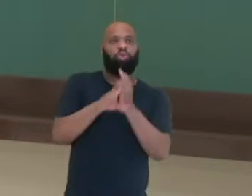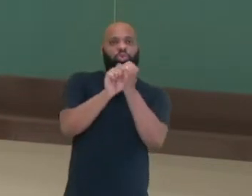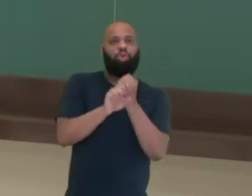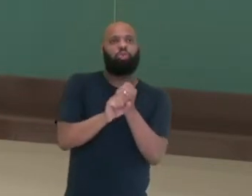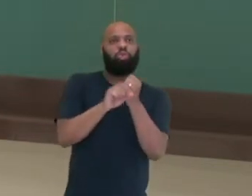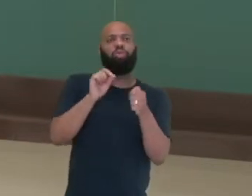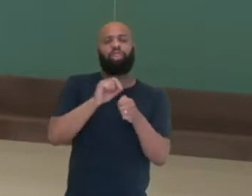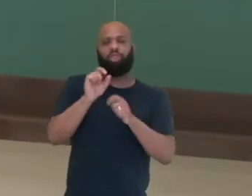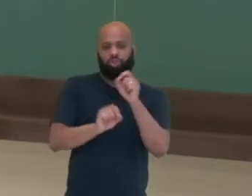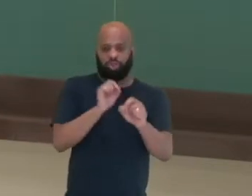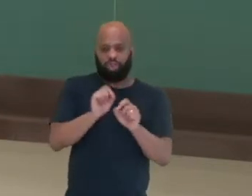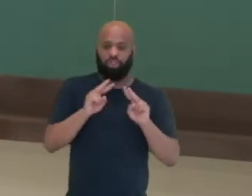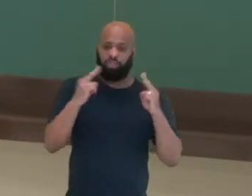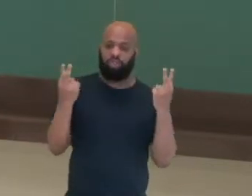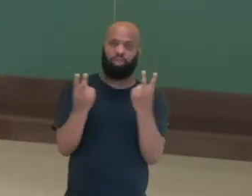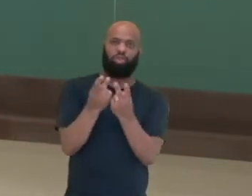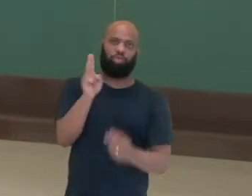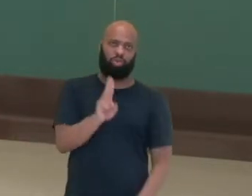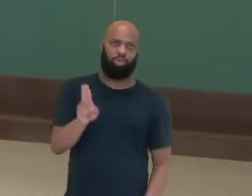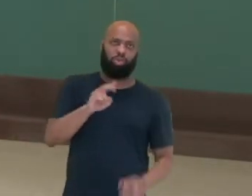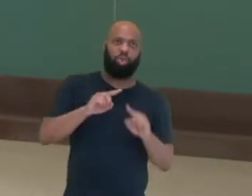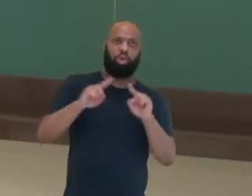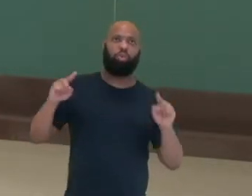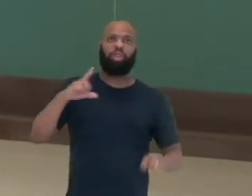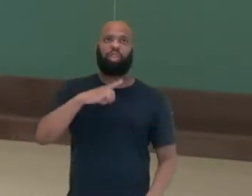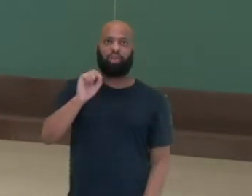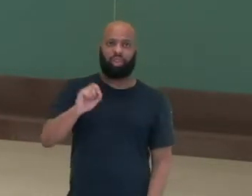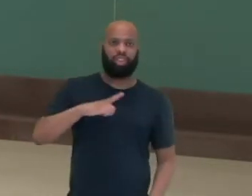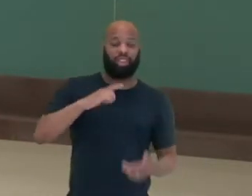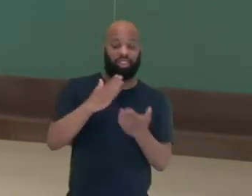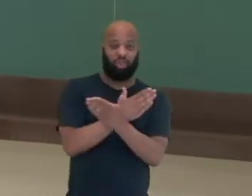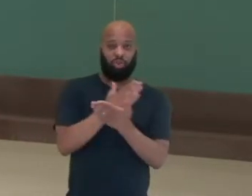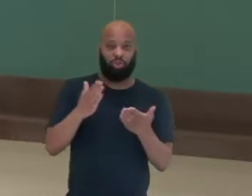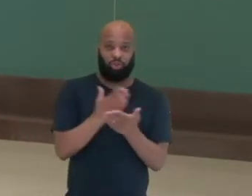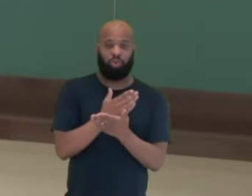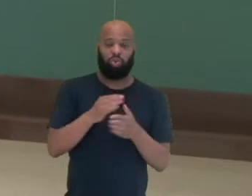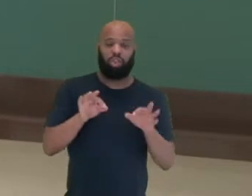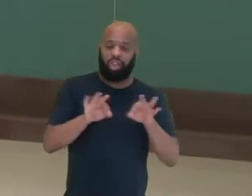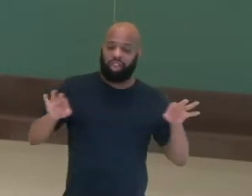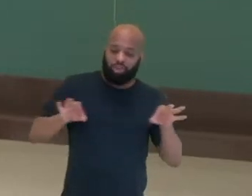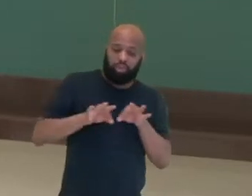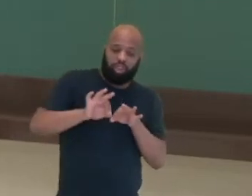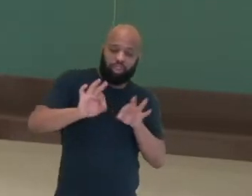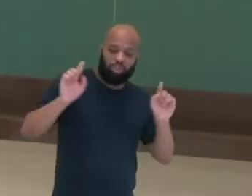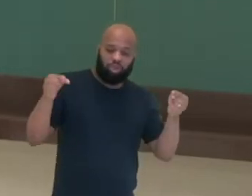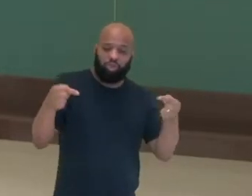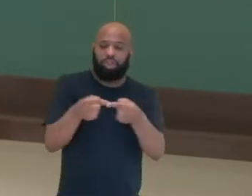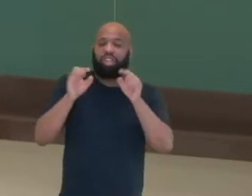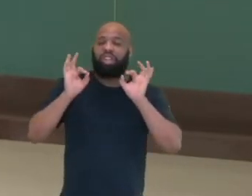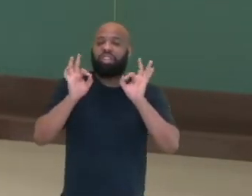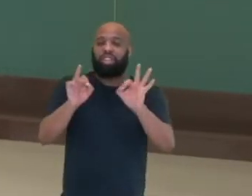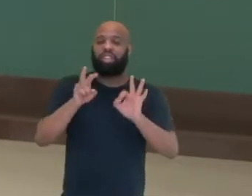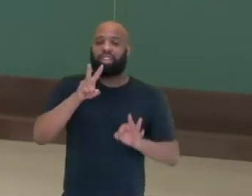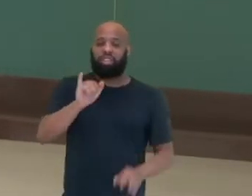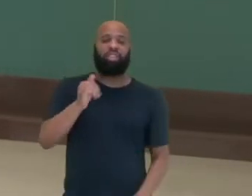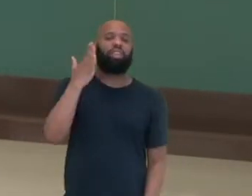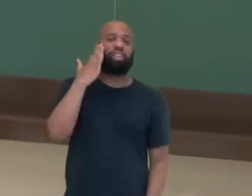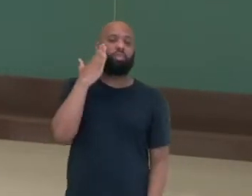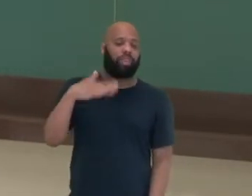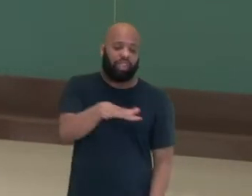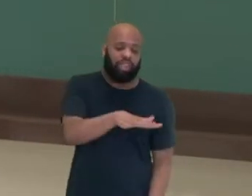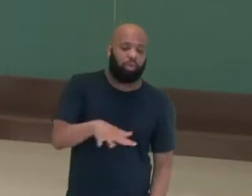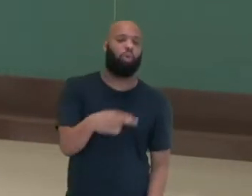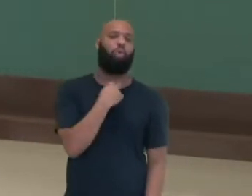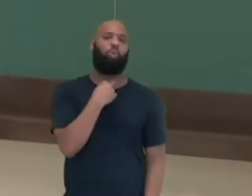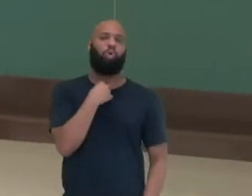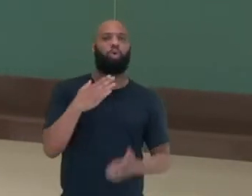volume ocupado, né? No entanto, existem unidades de medida mais adequadas, né? Para medir o espaço ocupado